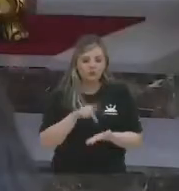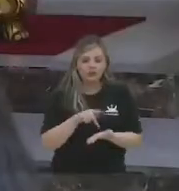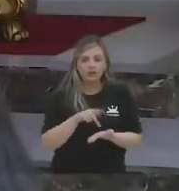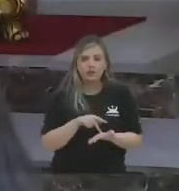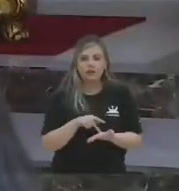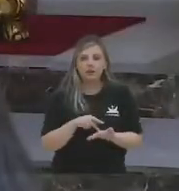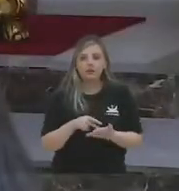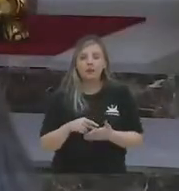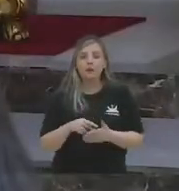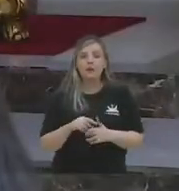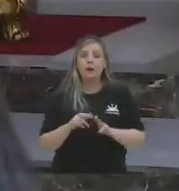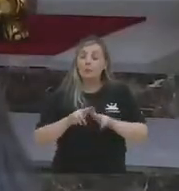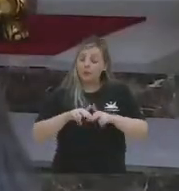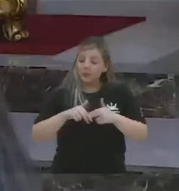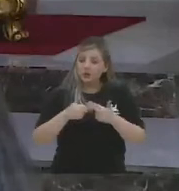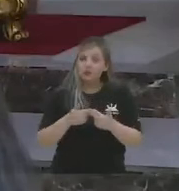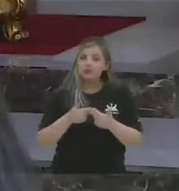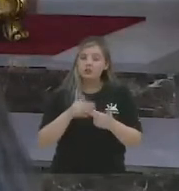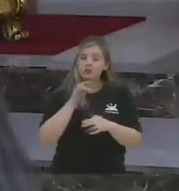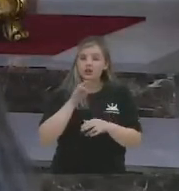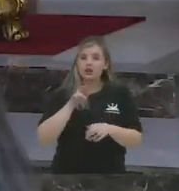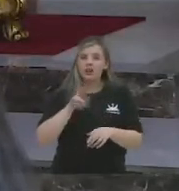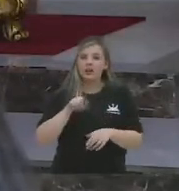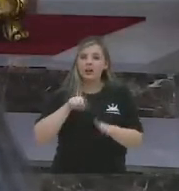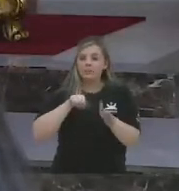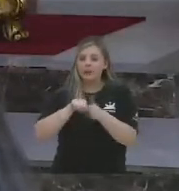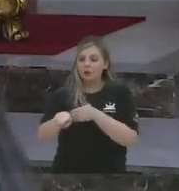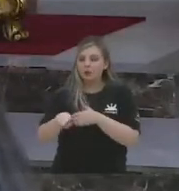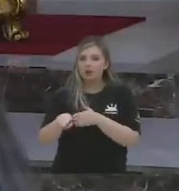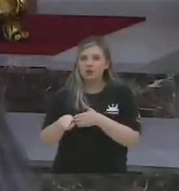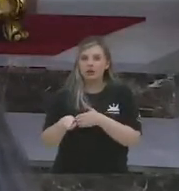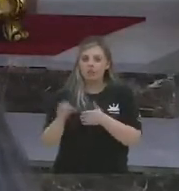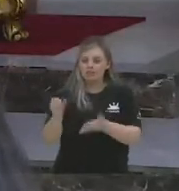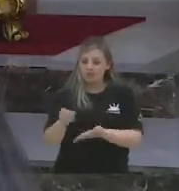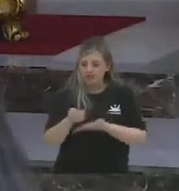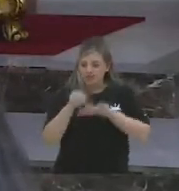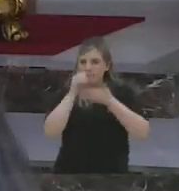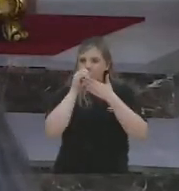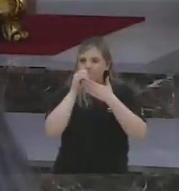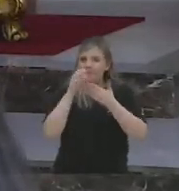Para entrar no mundo real da samaritana.